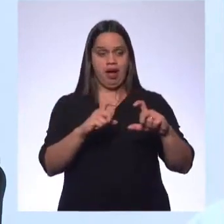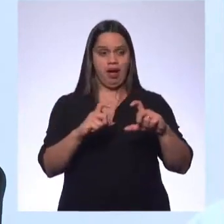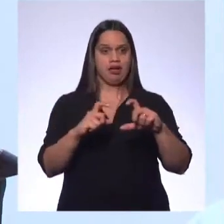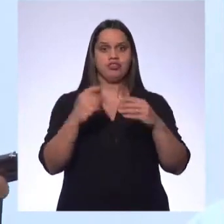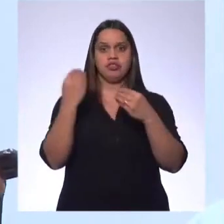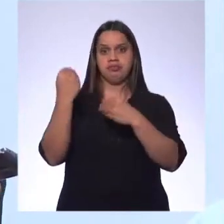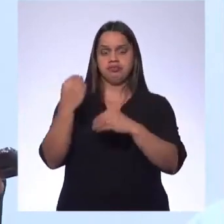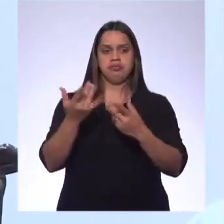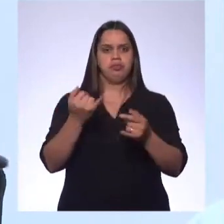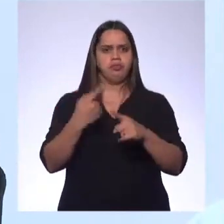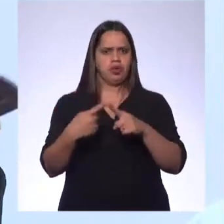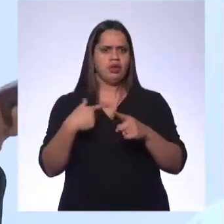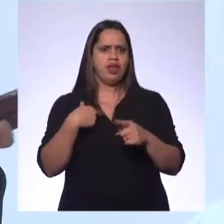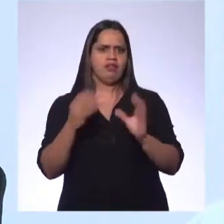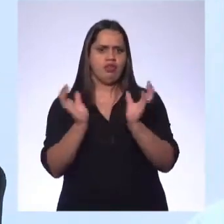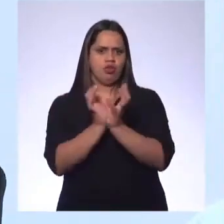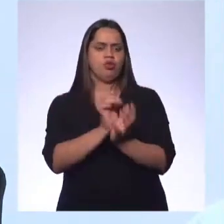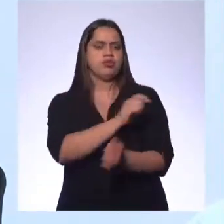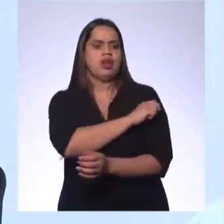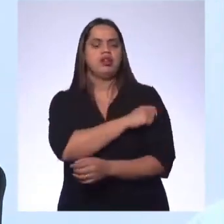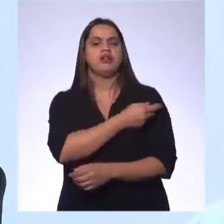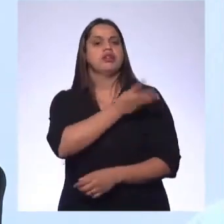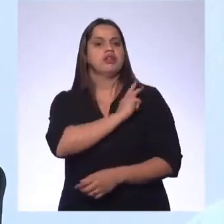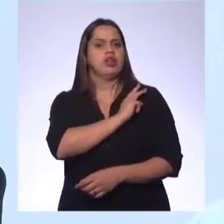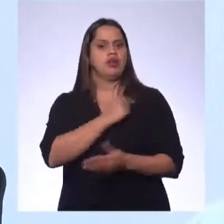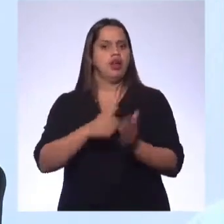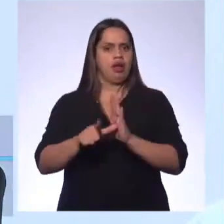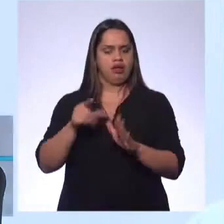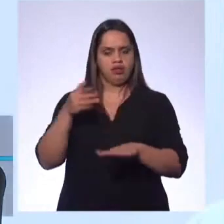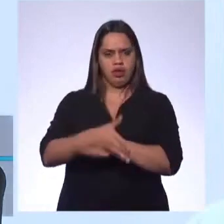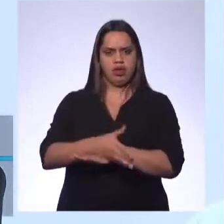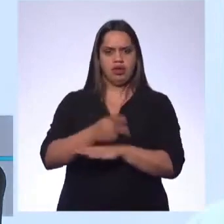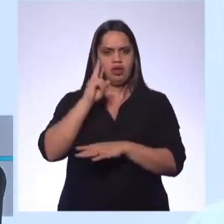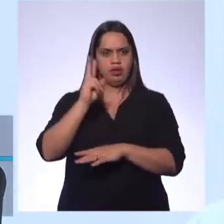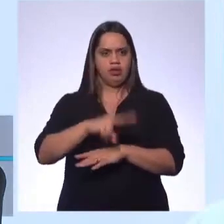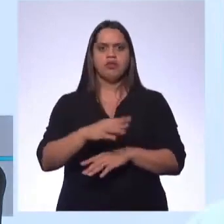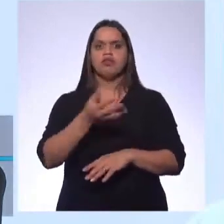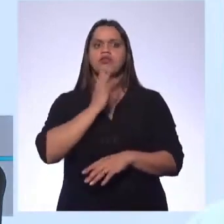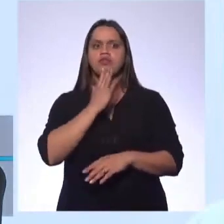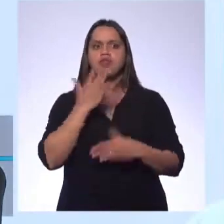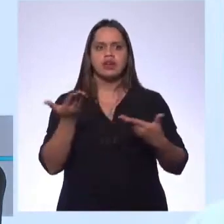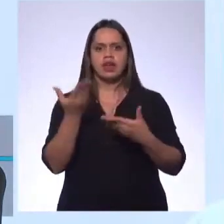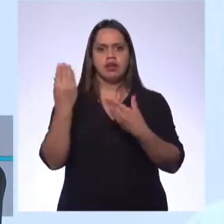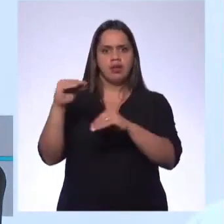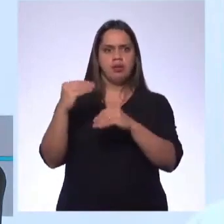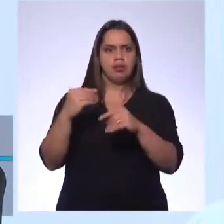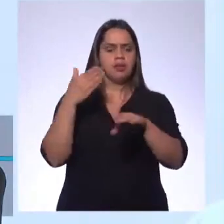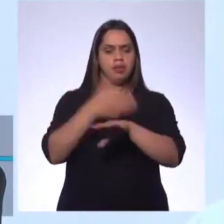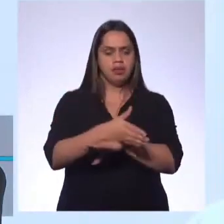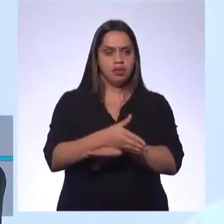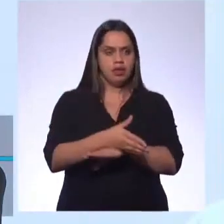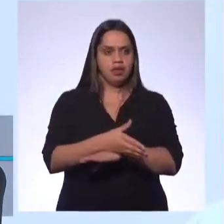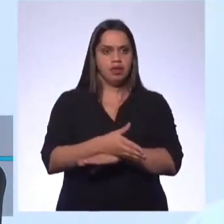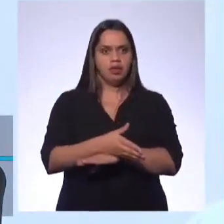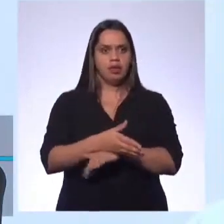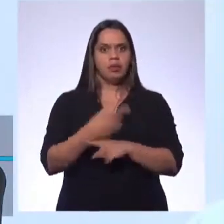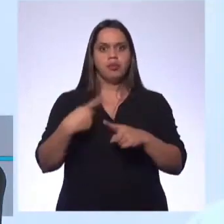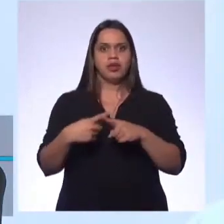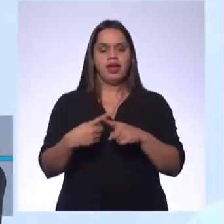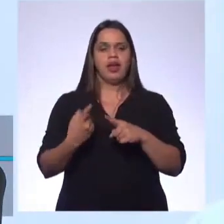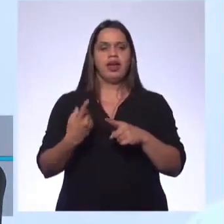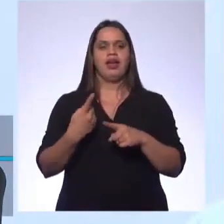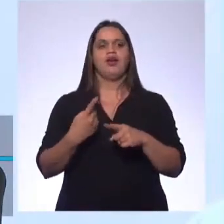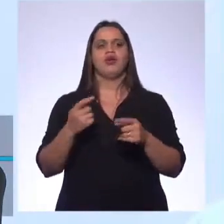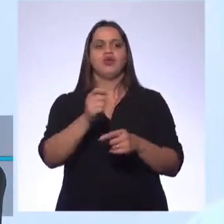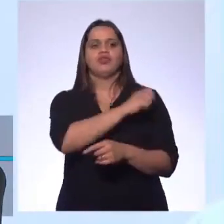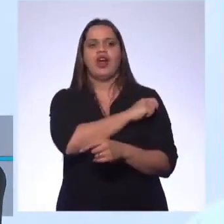eu estava no grupo dos alunos da terceira série, antes de vir para cá, eu fui conhecer meme quando eu entrei no, quer dizer, me colocaram no grupo, né?